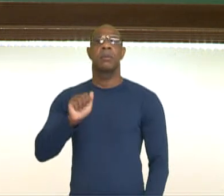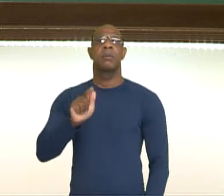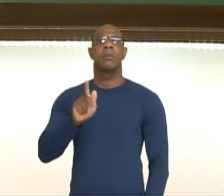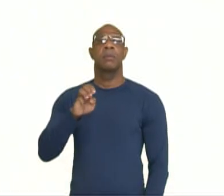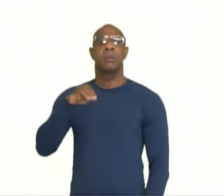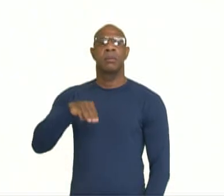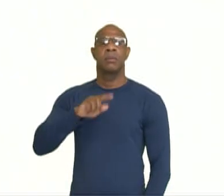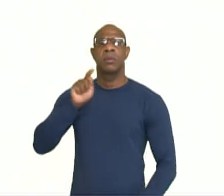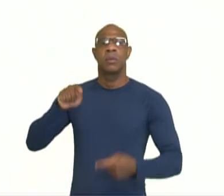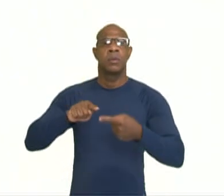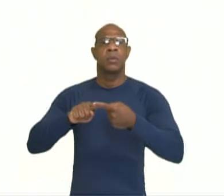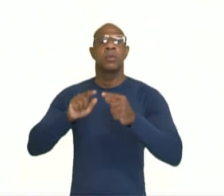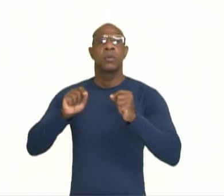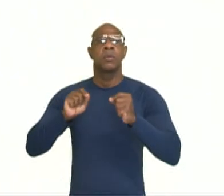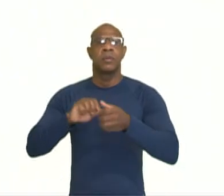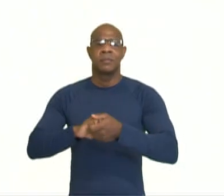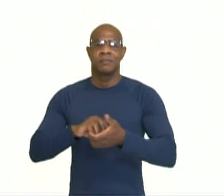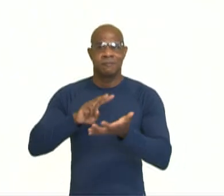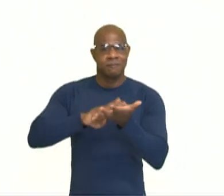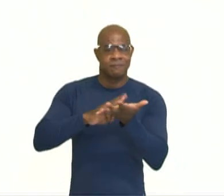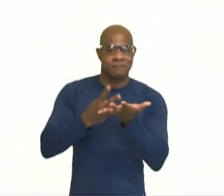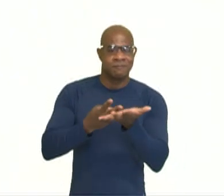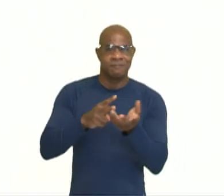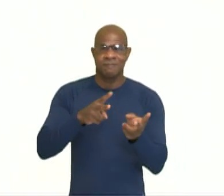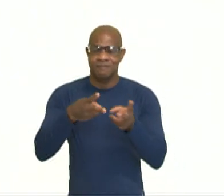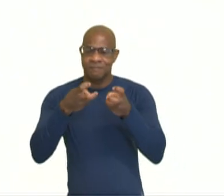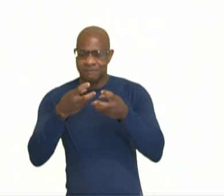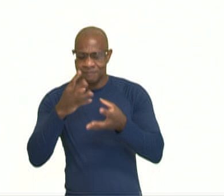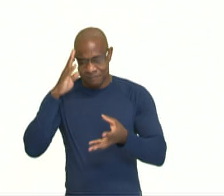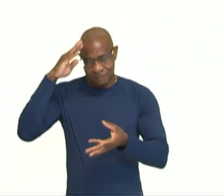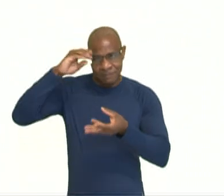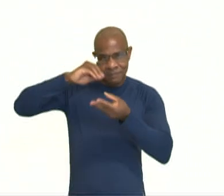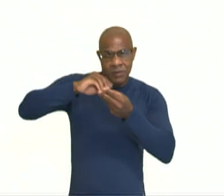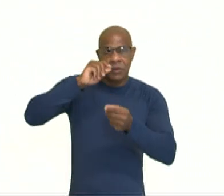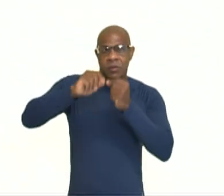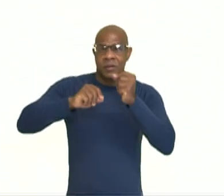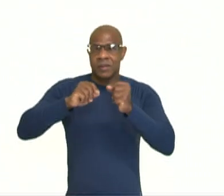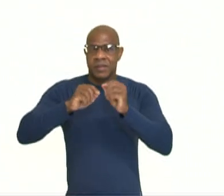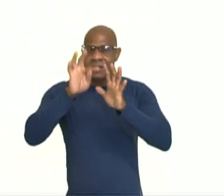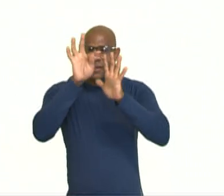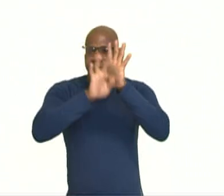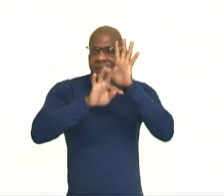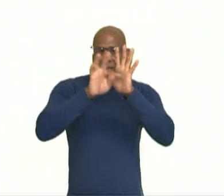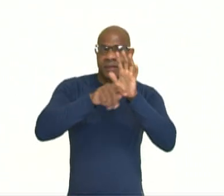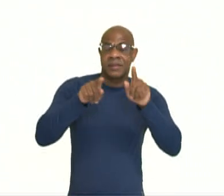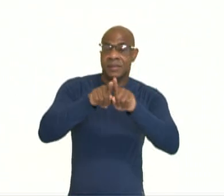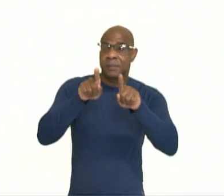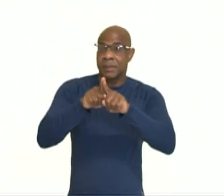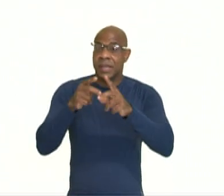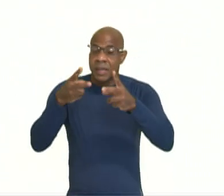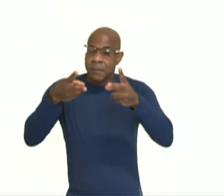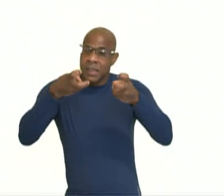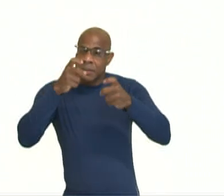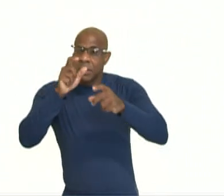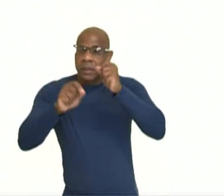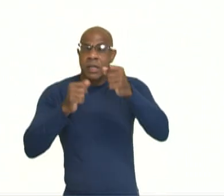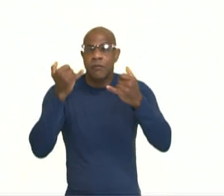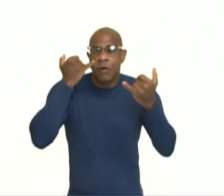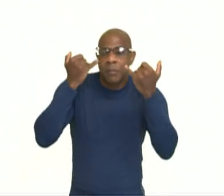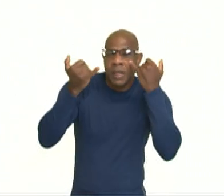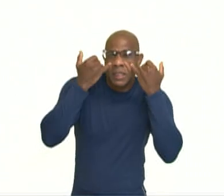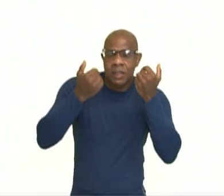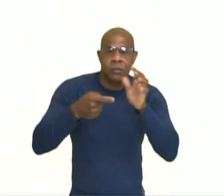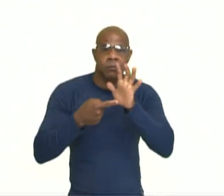Objetivos: ler e interpretar trechos de uma reportagem, localizar as informações implícitas e explícitas no